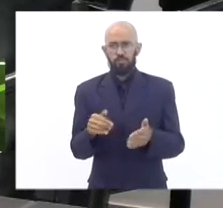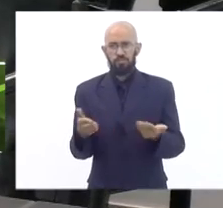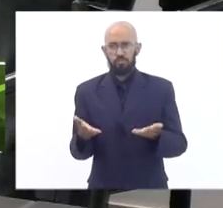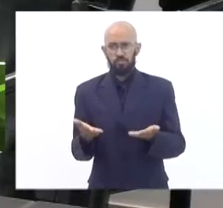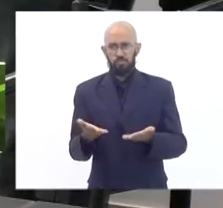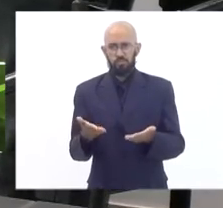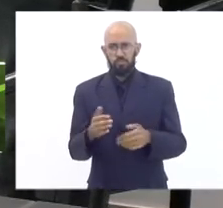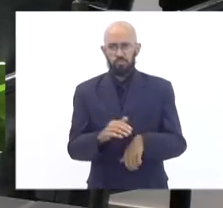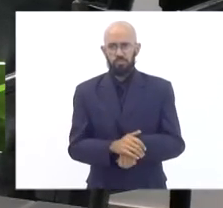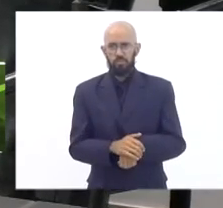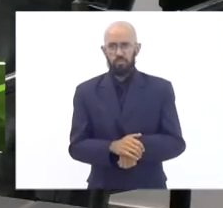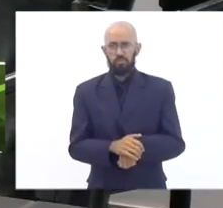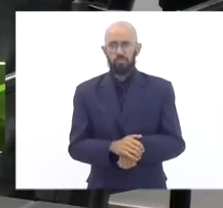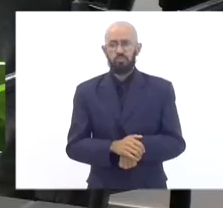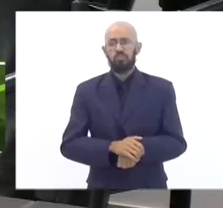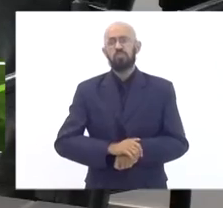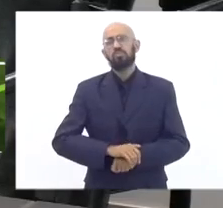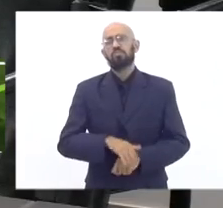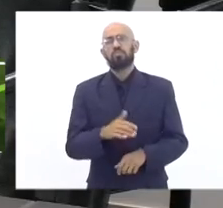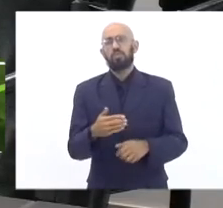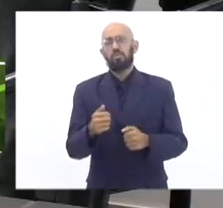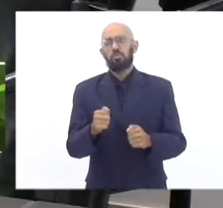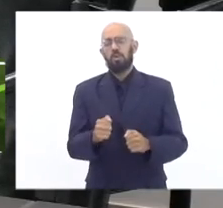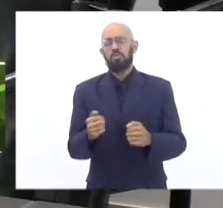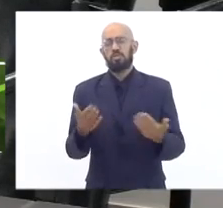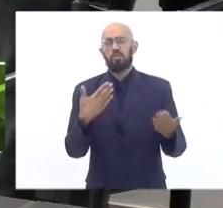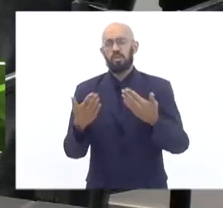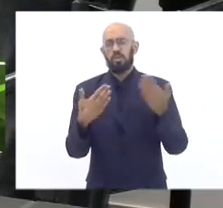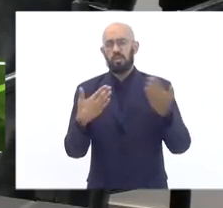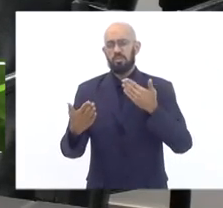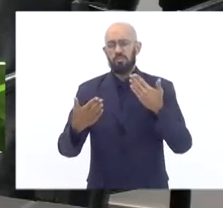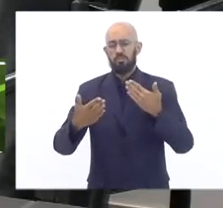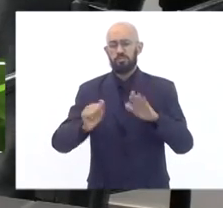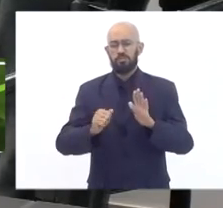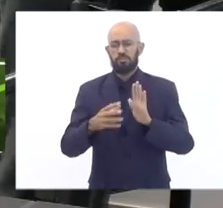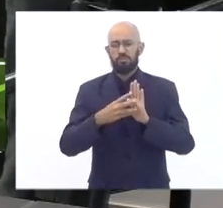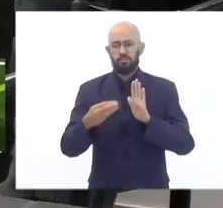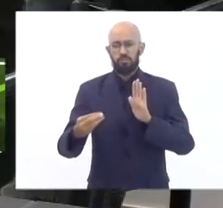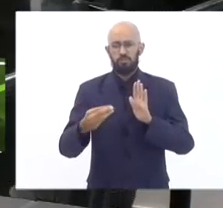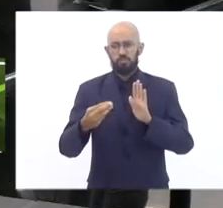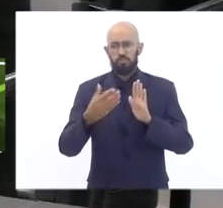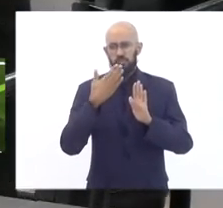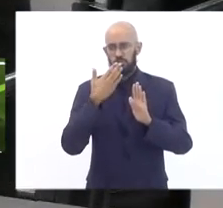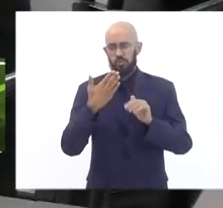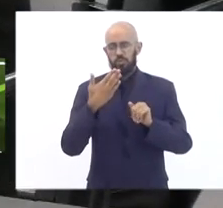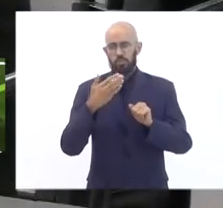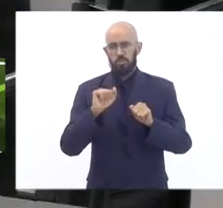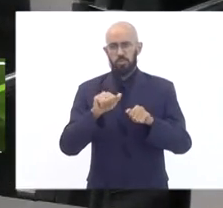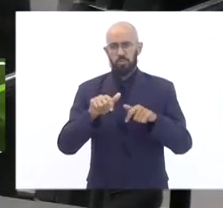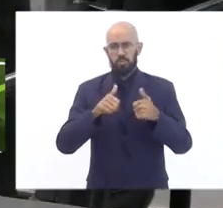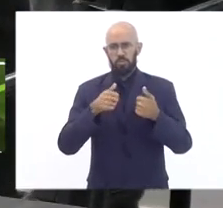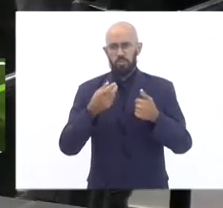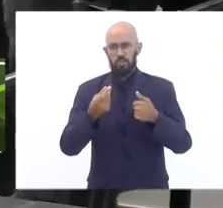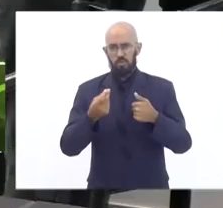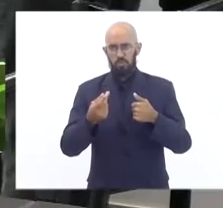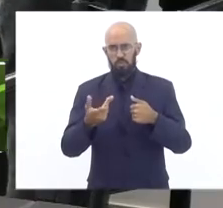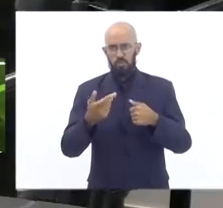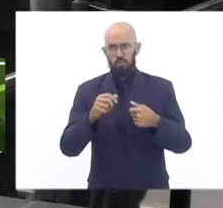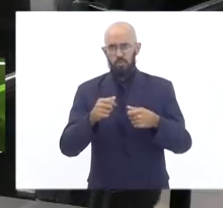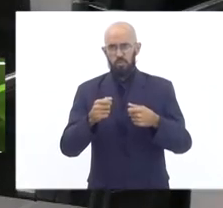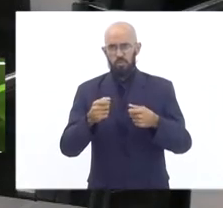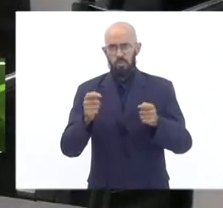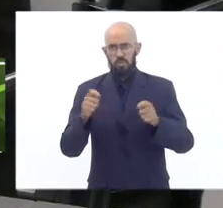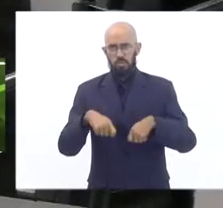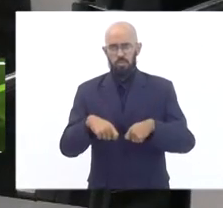que possam estar correlacionando modicidade tarifária com o poder aquisitivo do